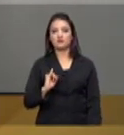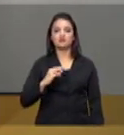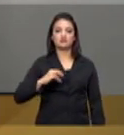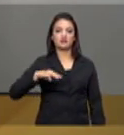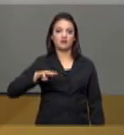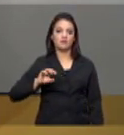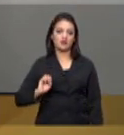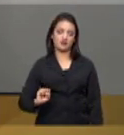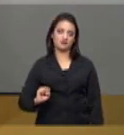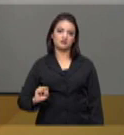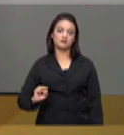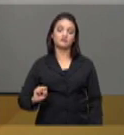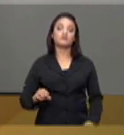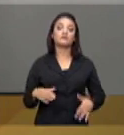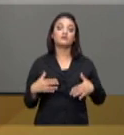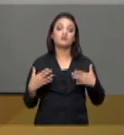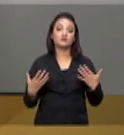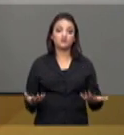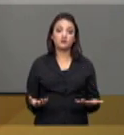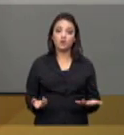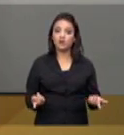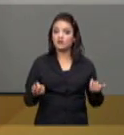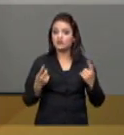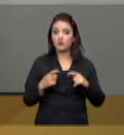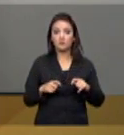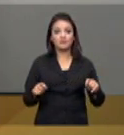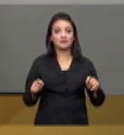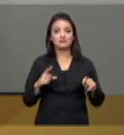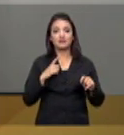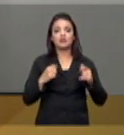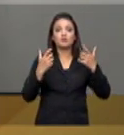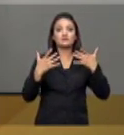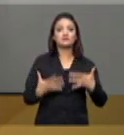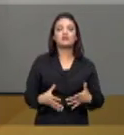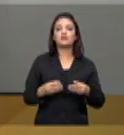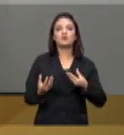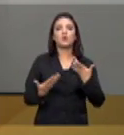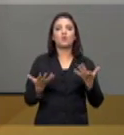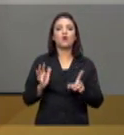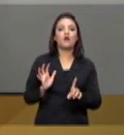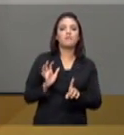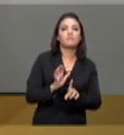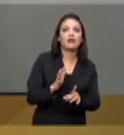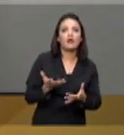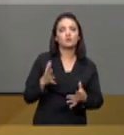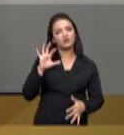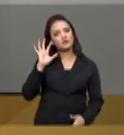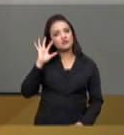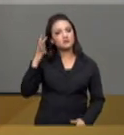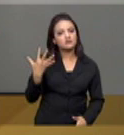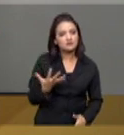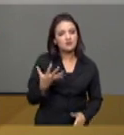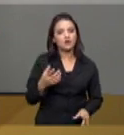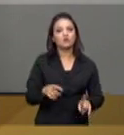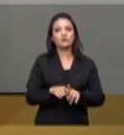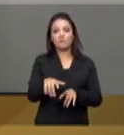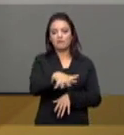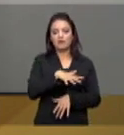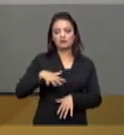a embargante quanto à necessidade de STF julga constitucionalidade de inclusão do ICMS na base de cálculo do